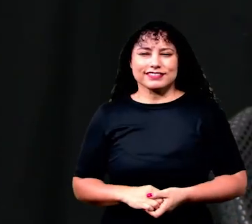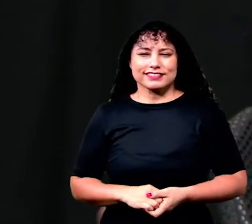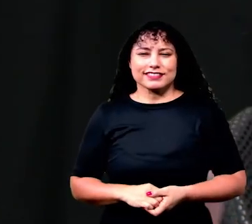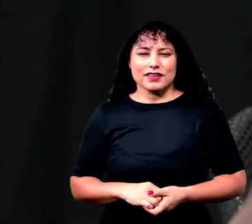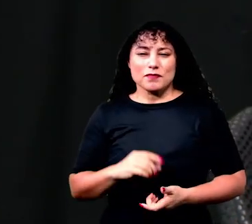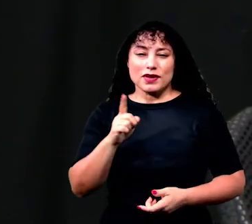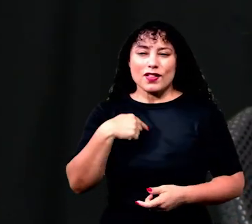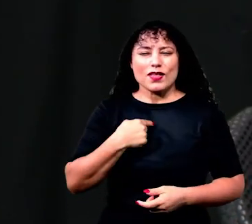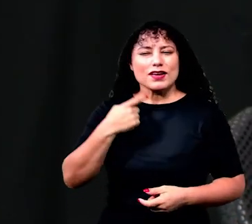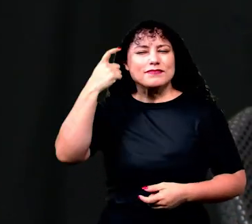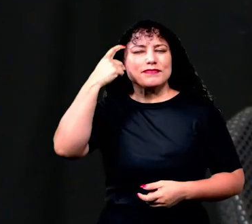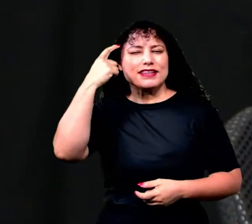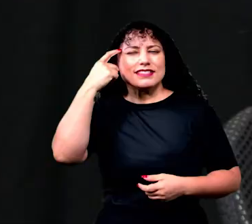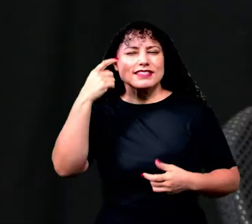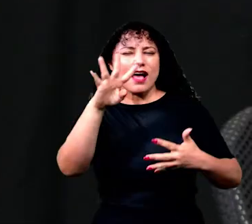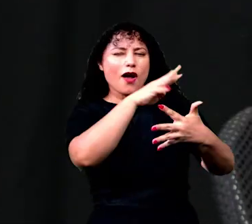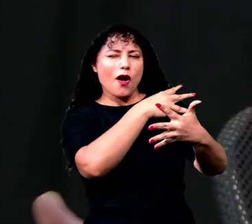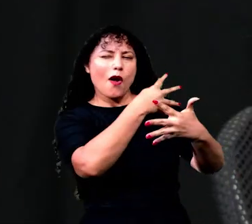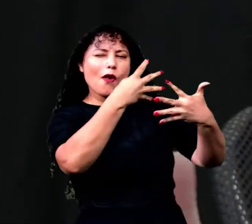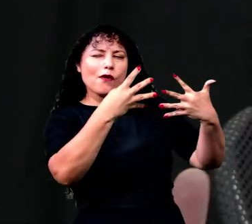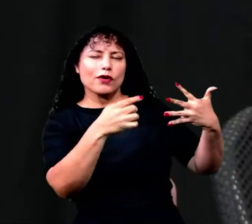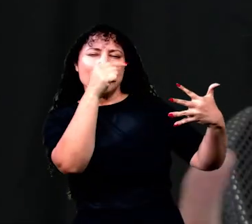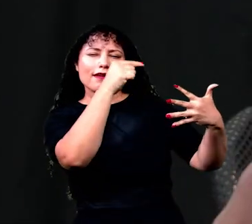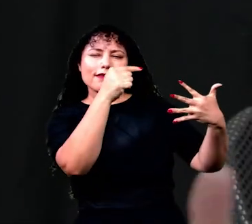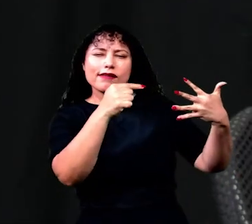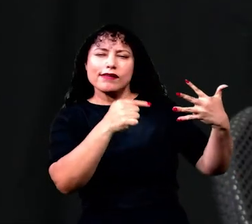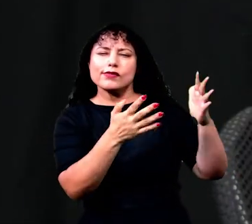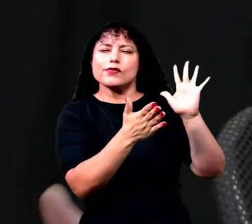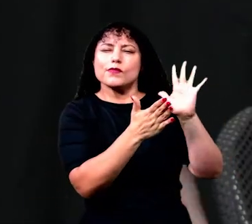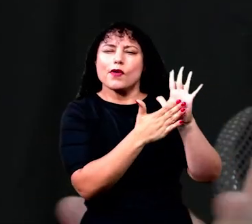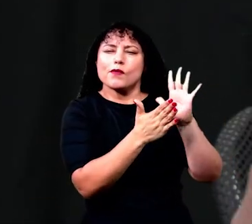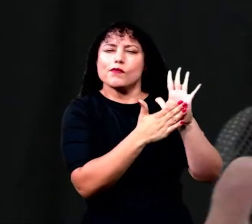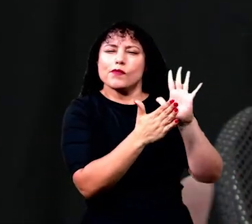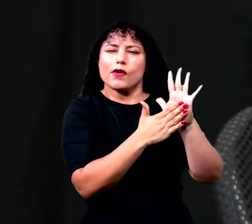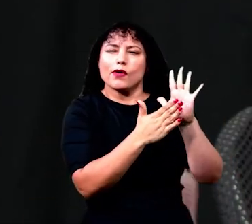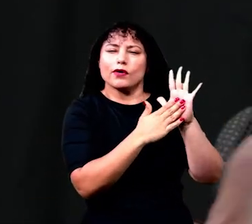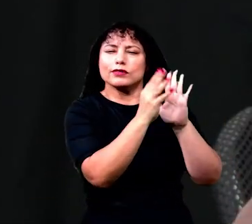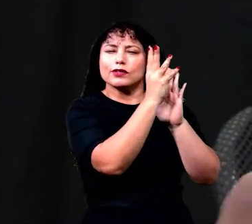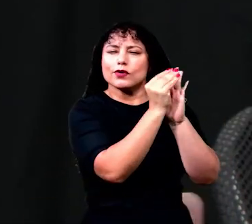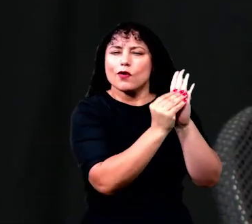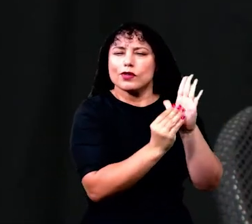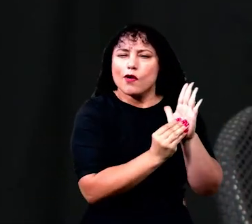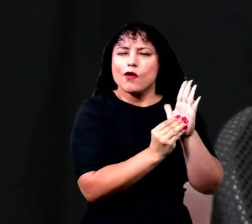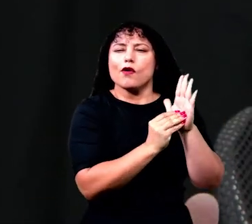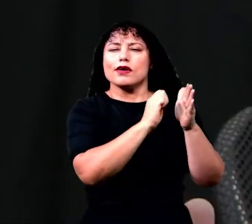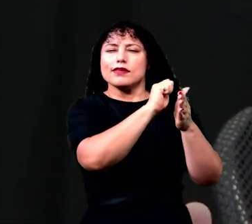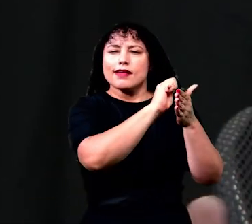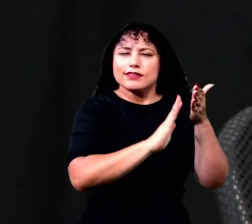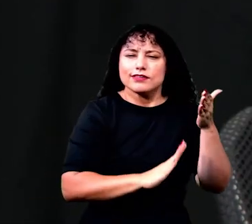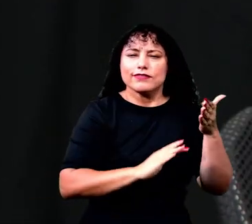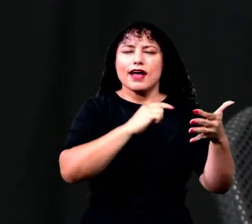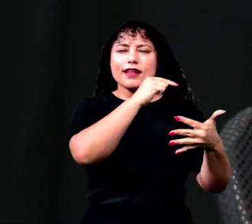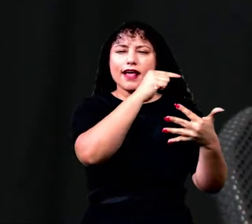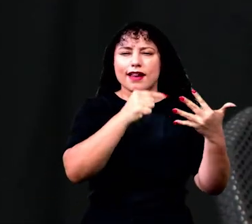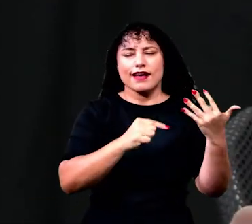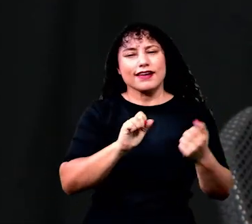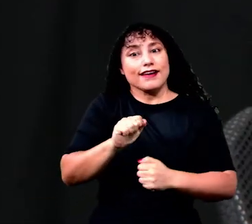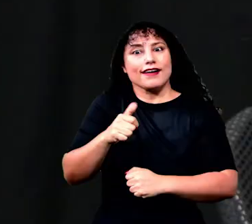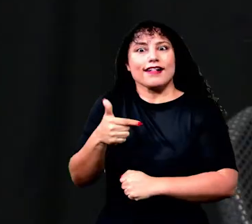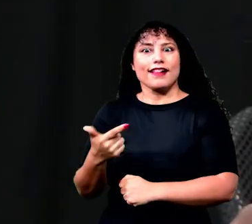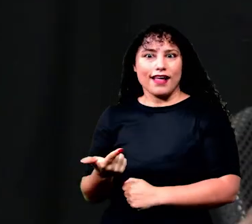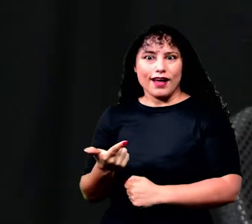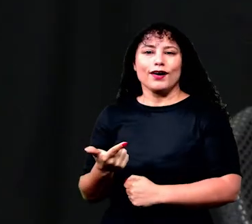Isso para a gente pensar cronograma de propostas de conteúdos, atividades e tal. Claro